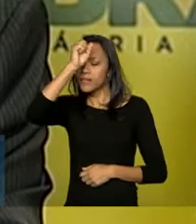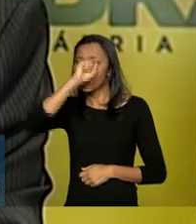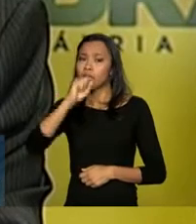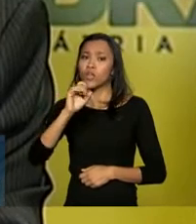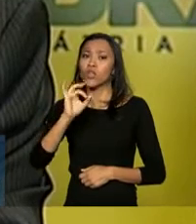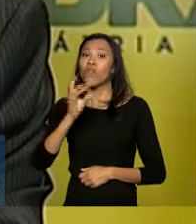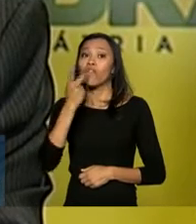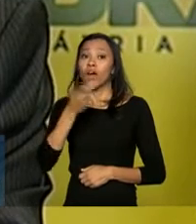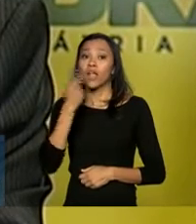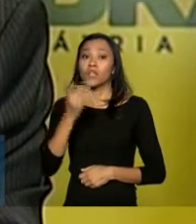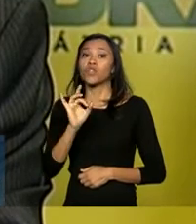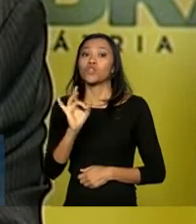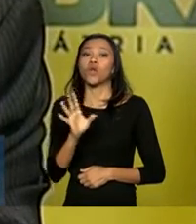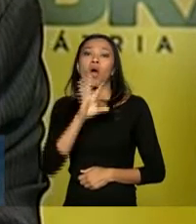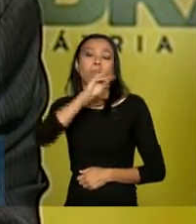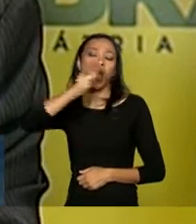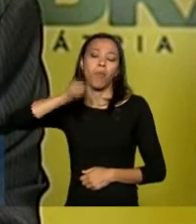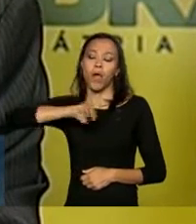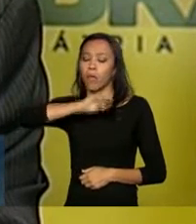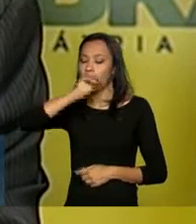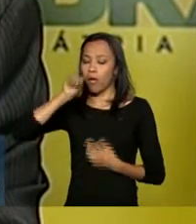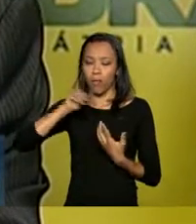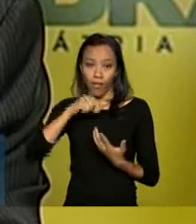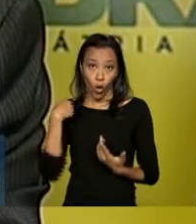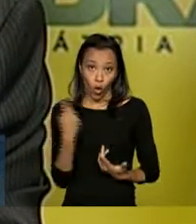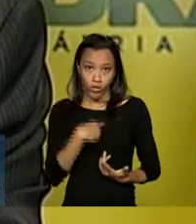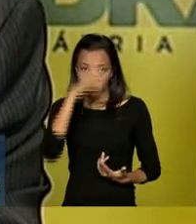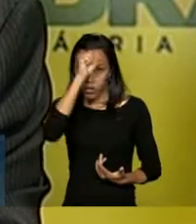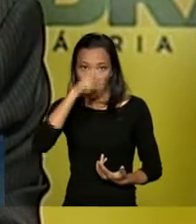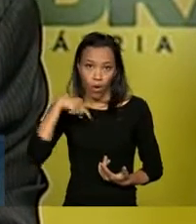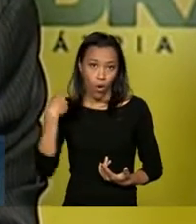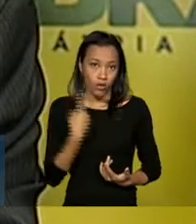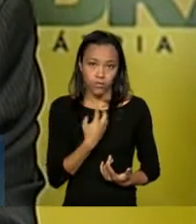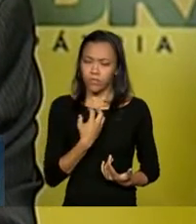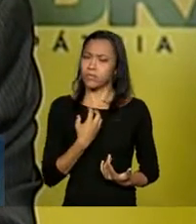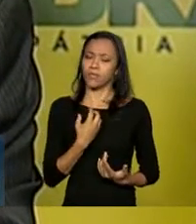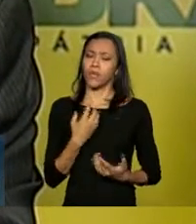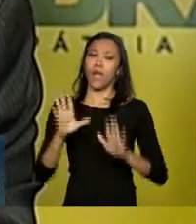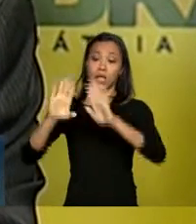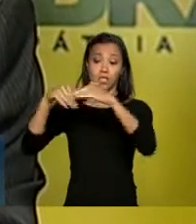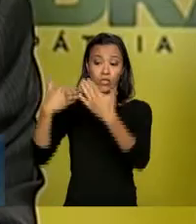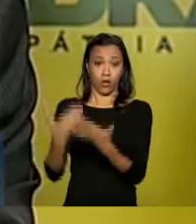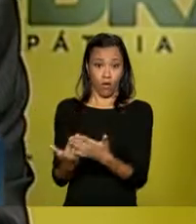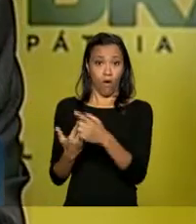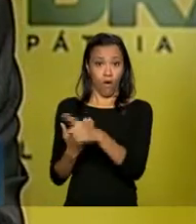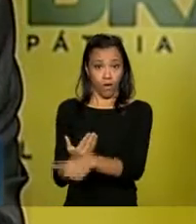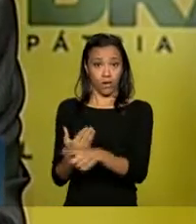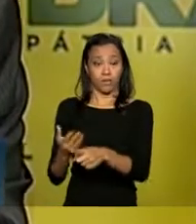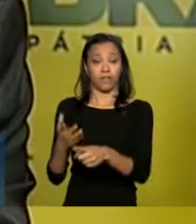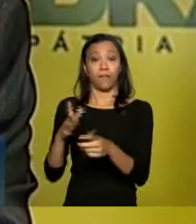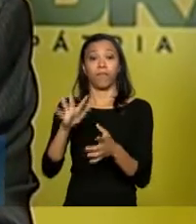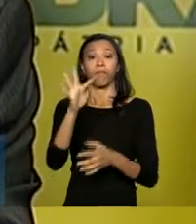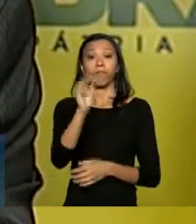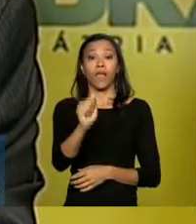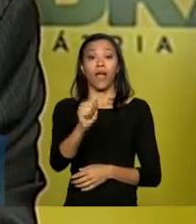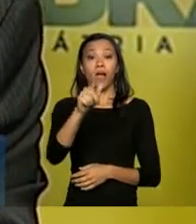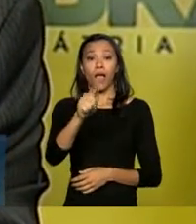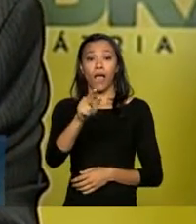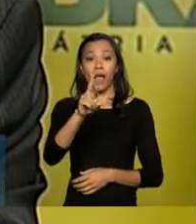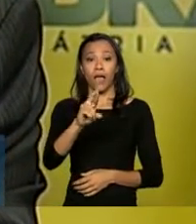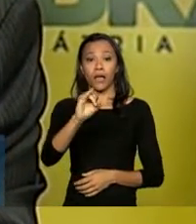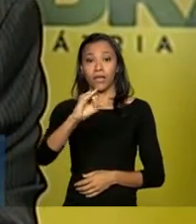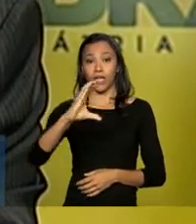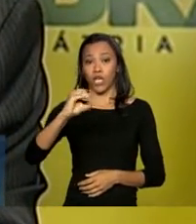estou falando de um ponto de vista retórico, porque efetivamente as escolas familiares agrícolas, nem o presidente Chico, nem